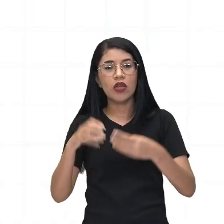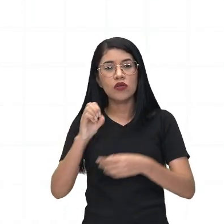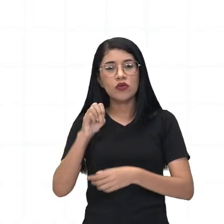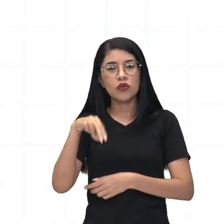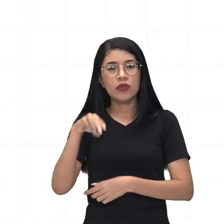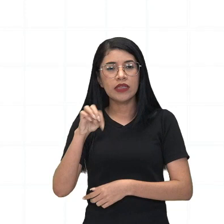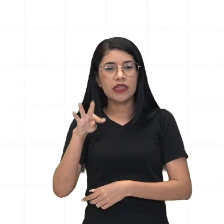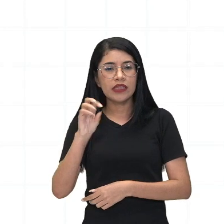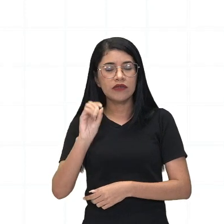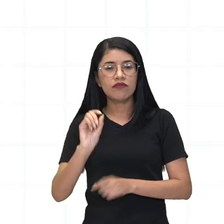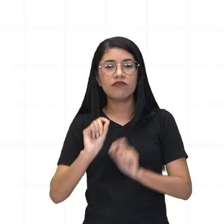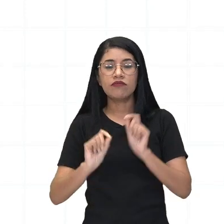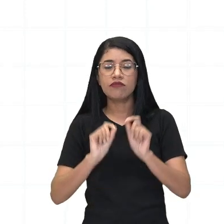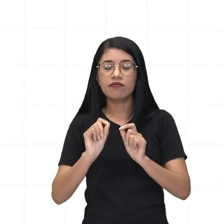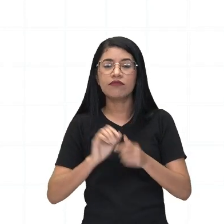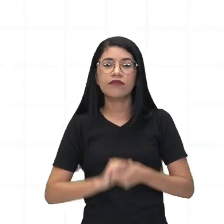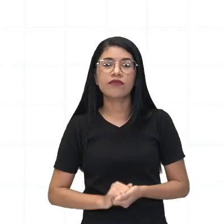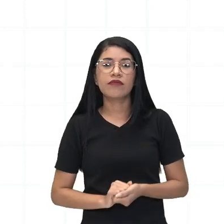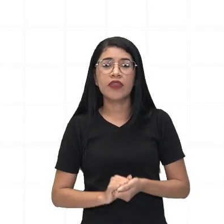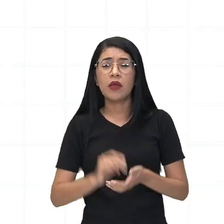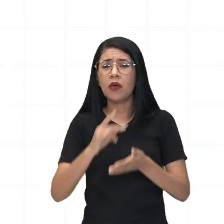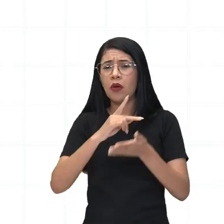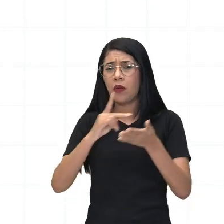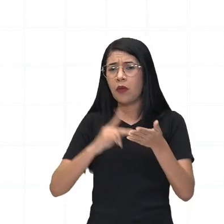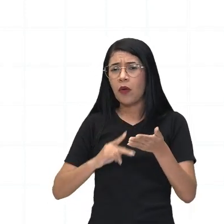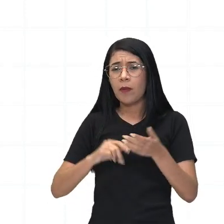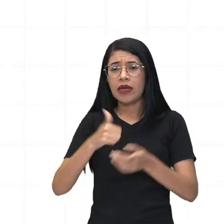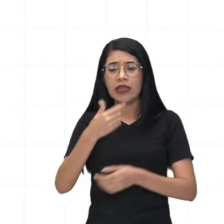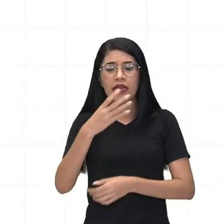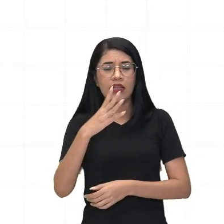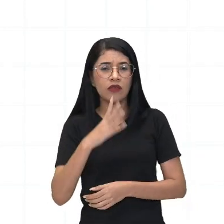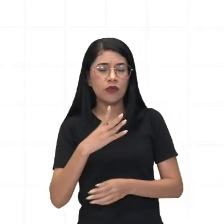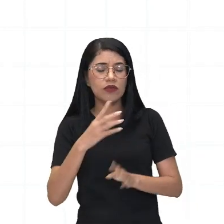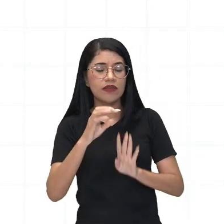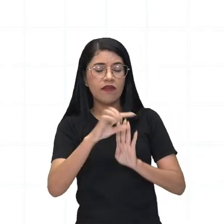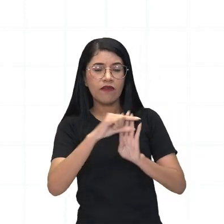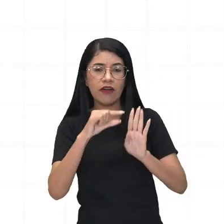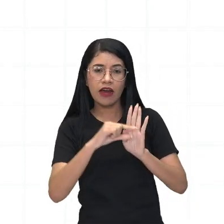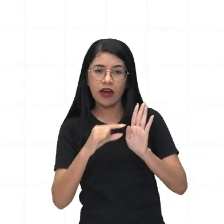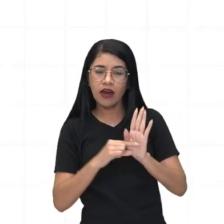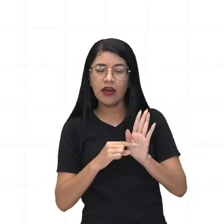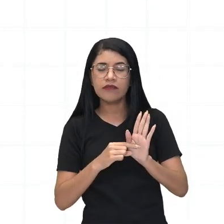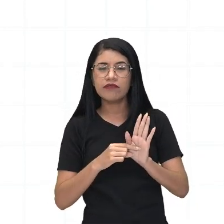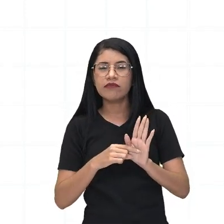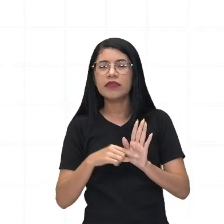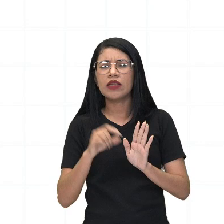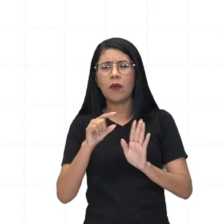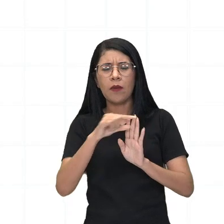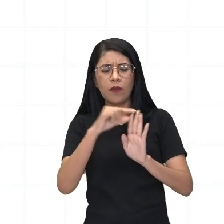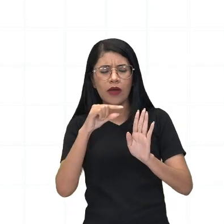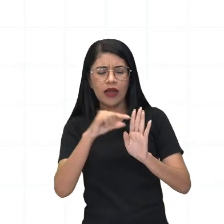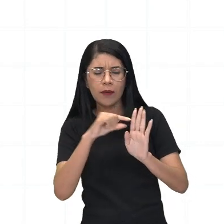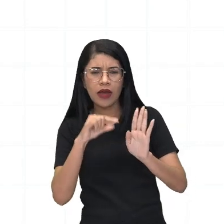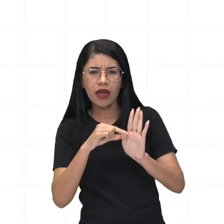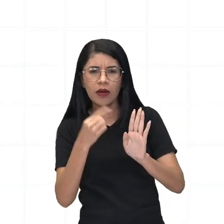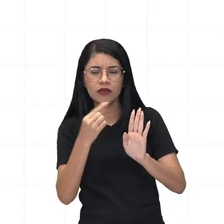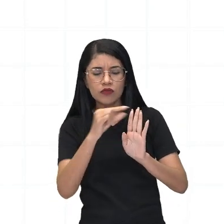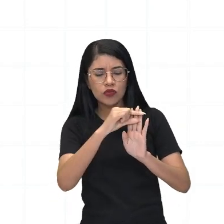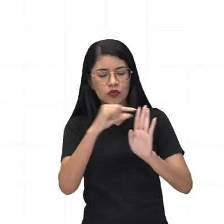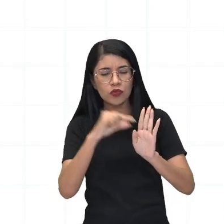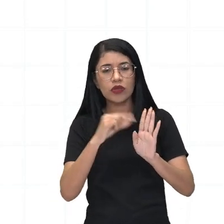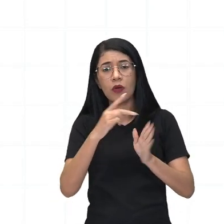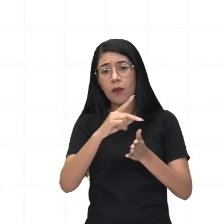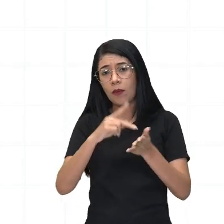Então, gente, os sonetos são poemas de 14 versos, né? Lembrando lá, cada verso é uma linha, os sonetos são